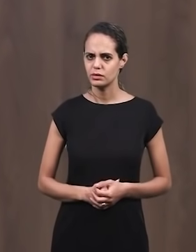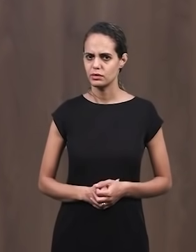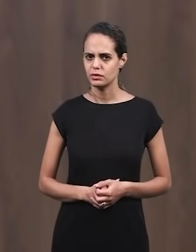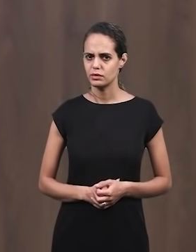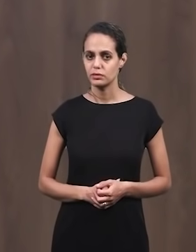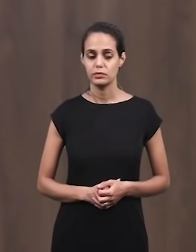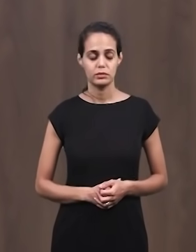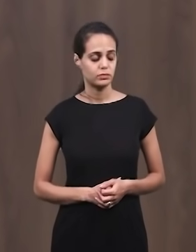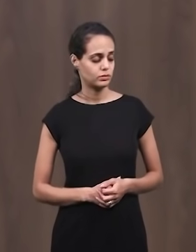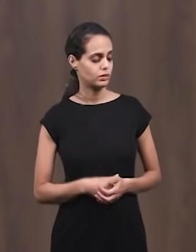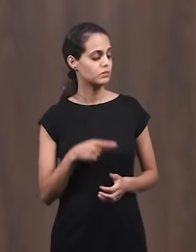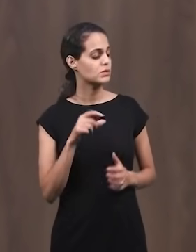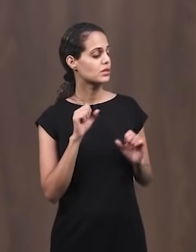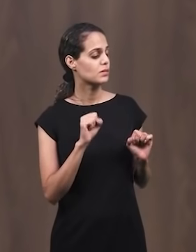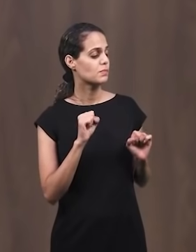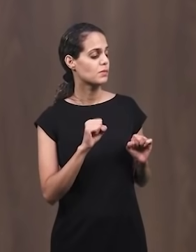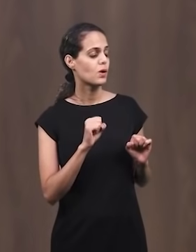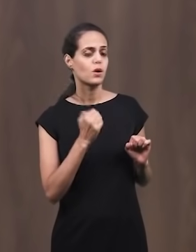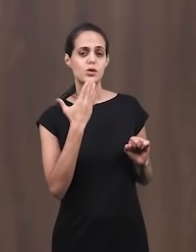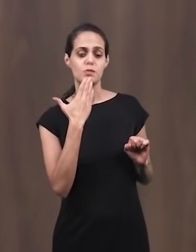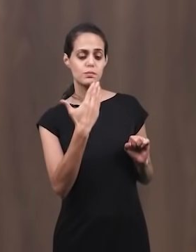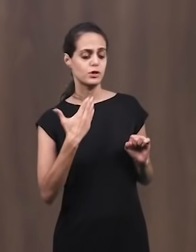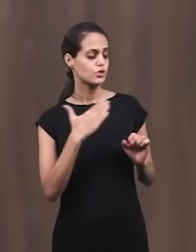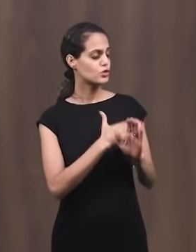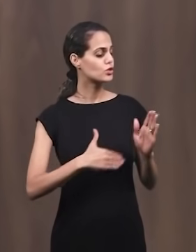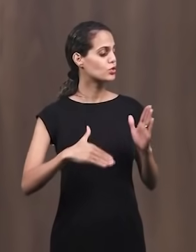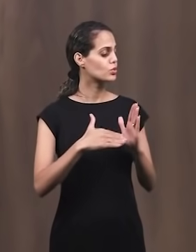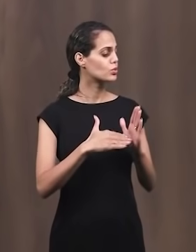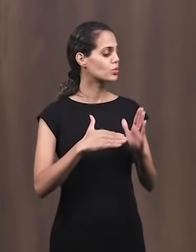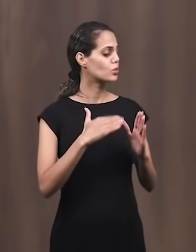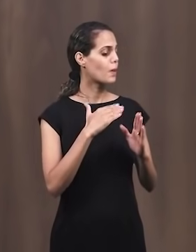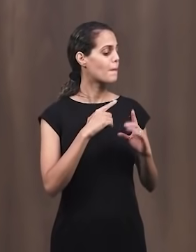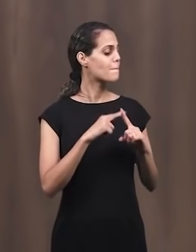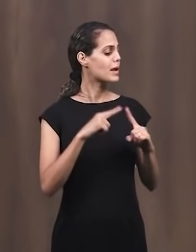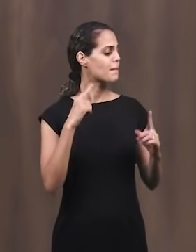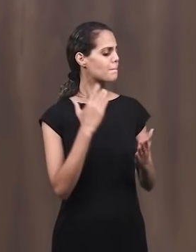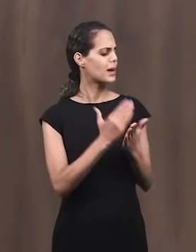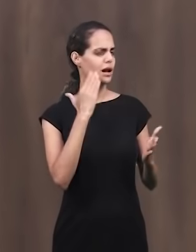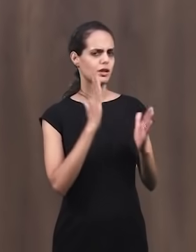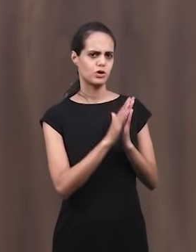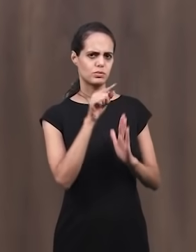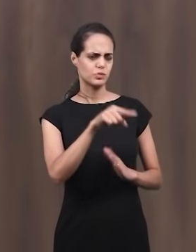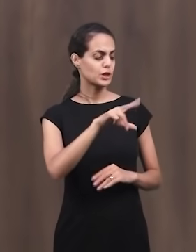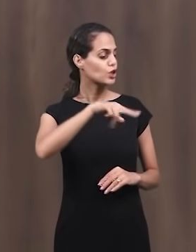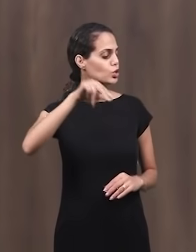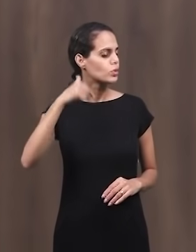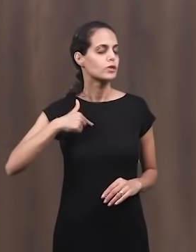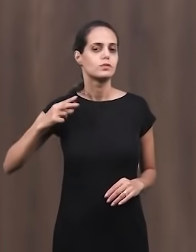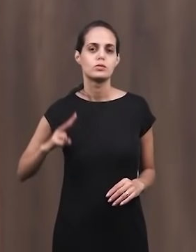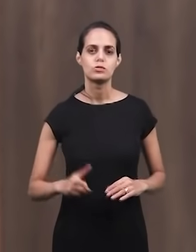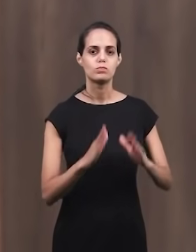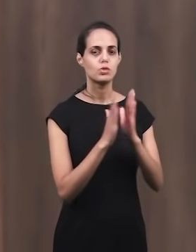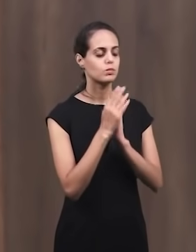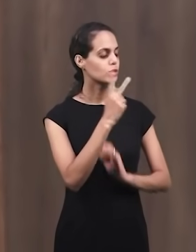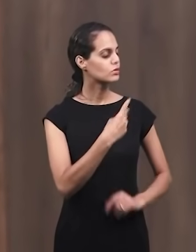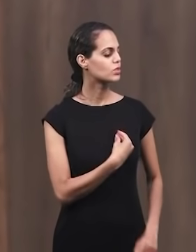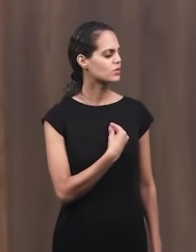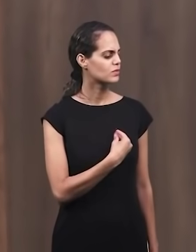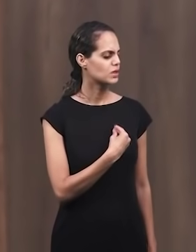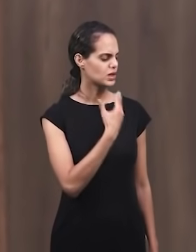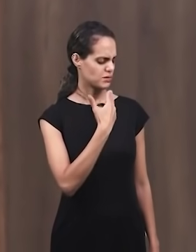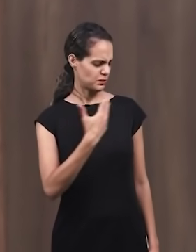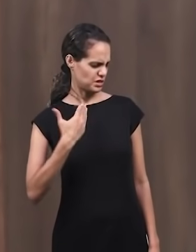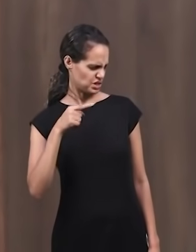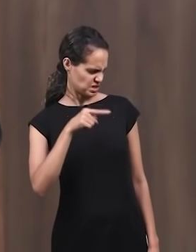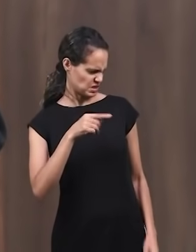falou bem assim, ó: você pode pedir tudo, menos pedir para orar por você. Vou continuar orando por você. Não adianta